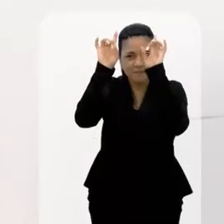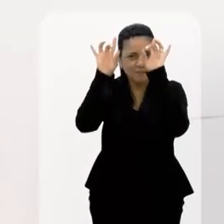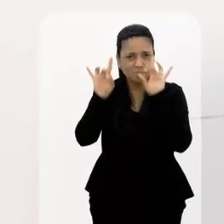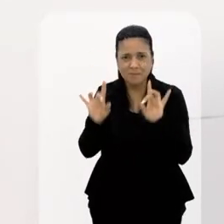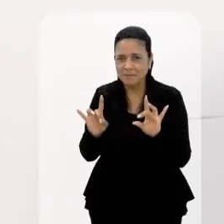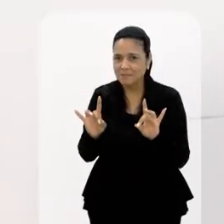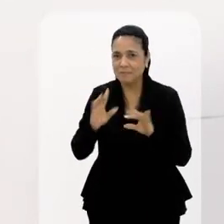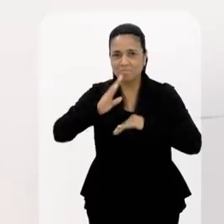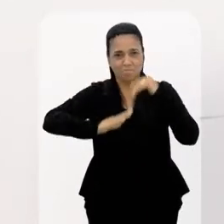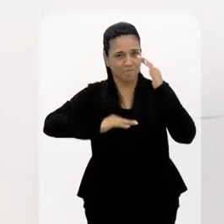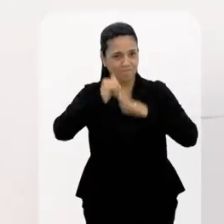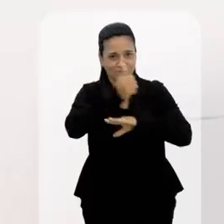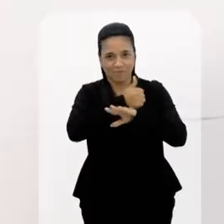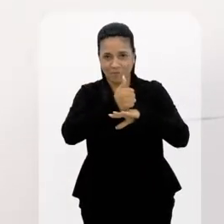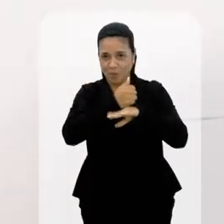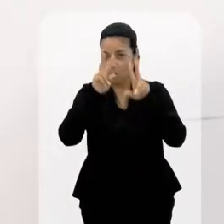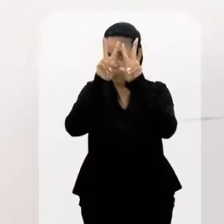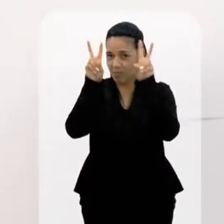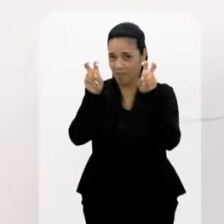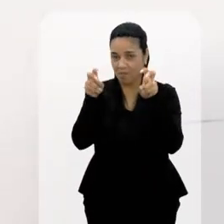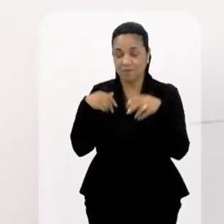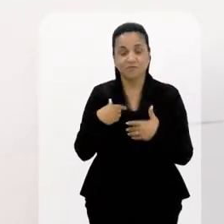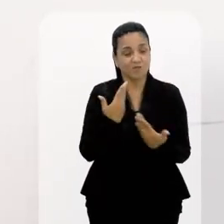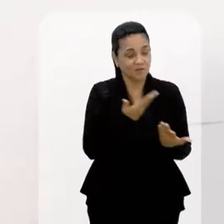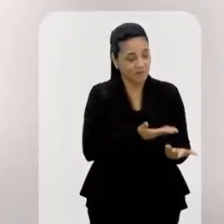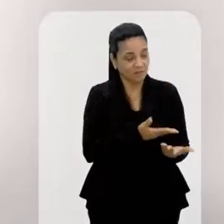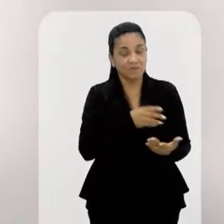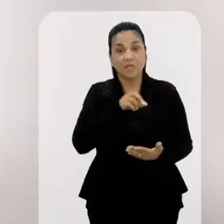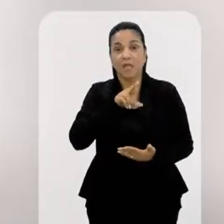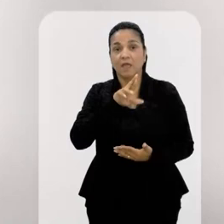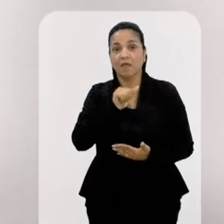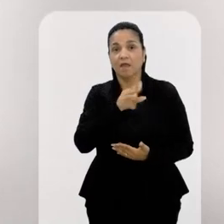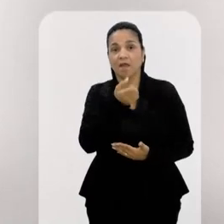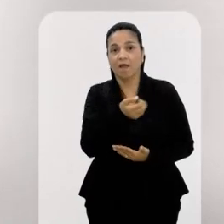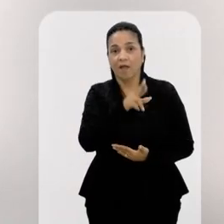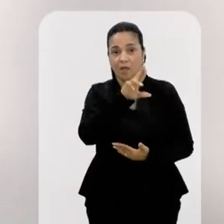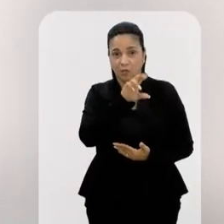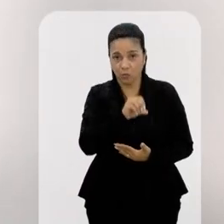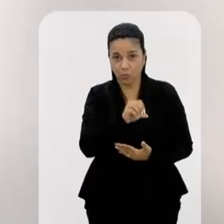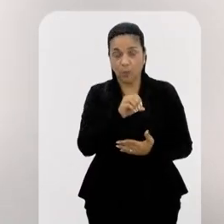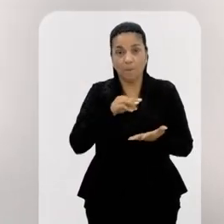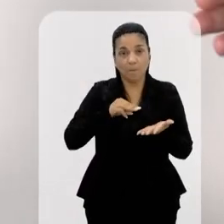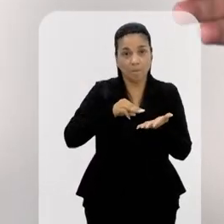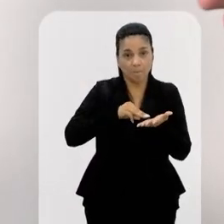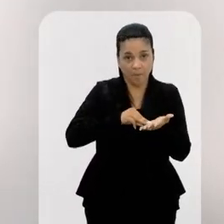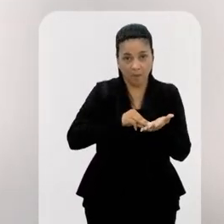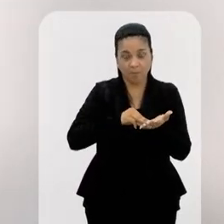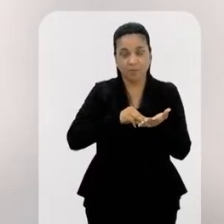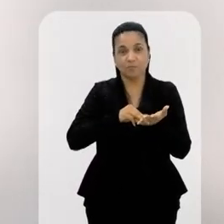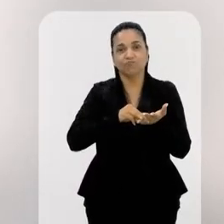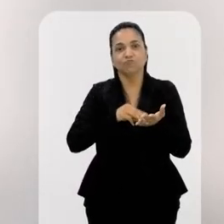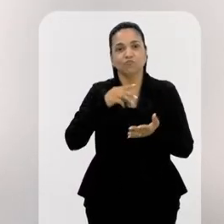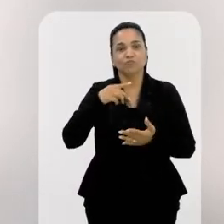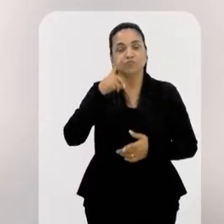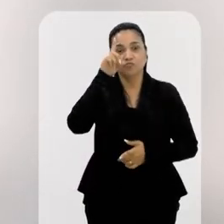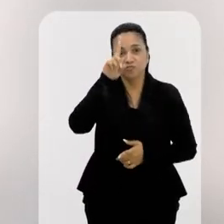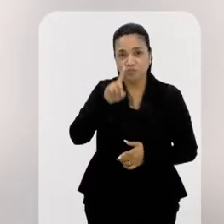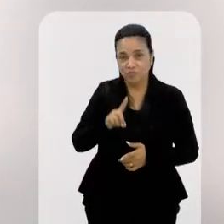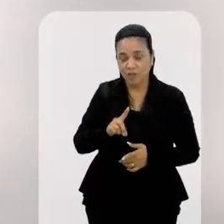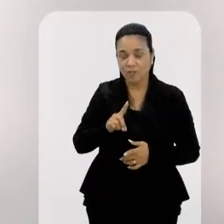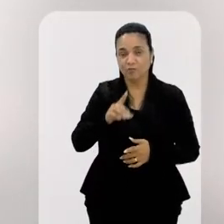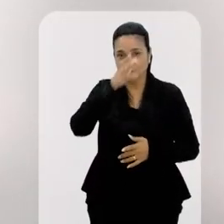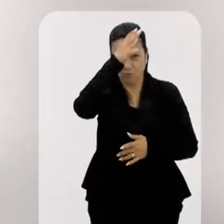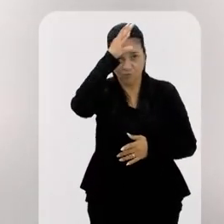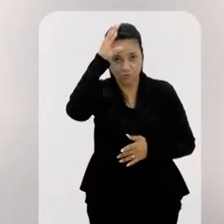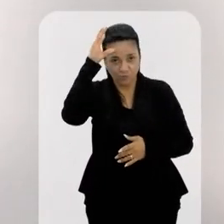especialistas no tema. Primeiro aqui ao meu lado, o Dr. Ricardo Monteiro, que é membro da Comissão de Direito do Consumidor da Ordem dos Advogados do